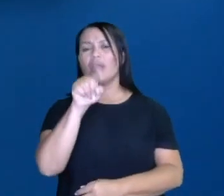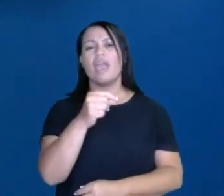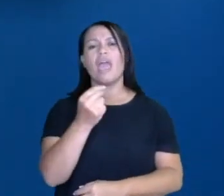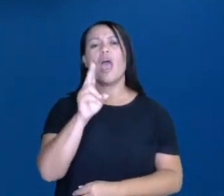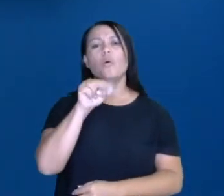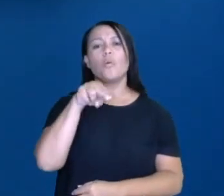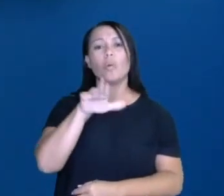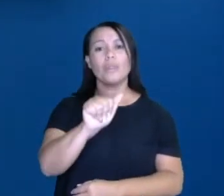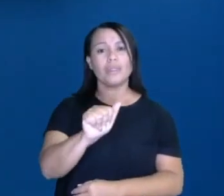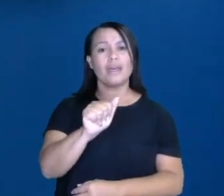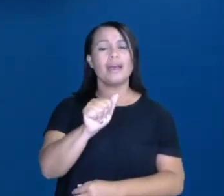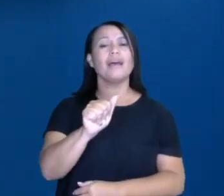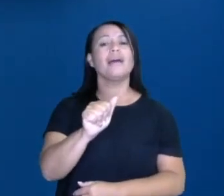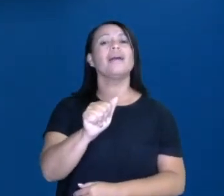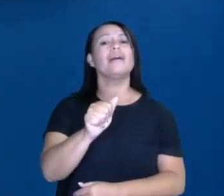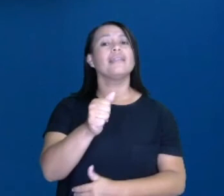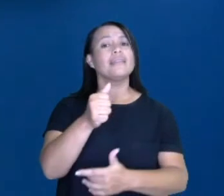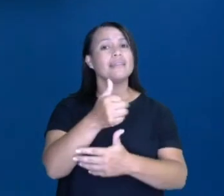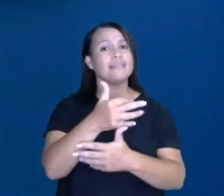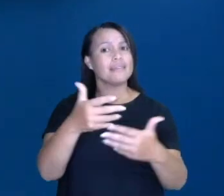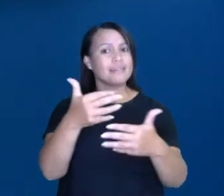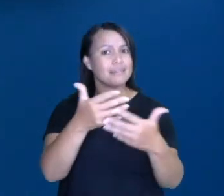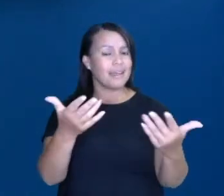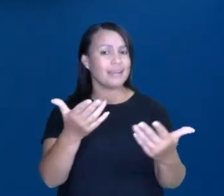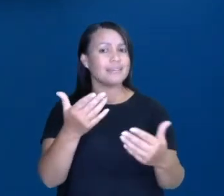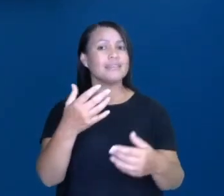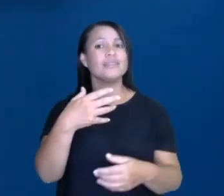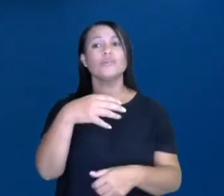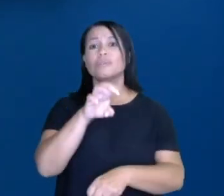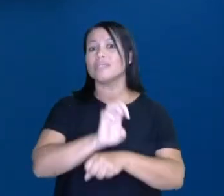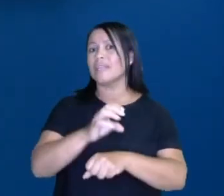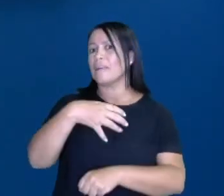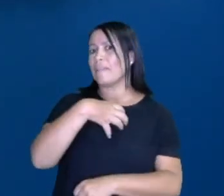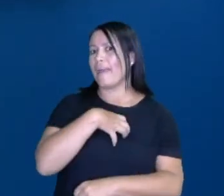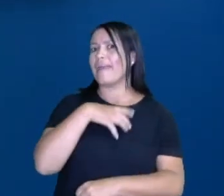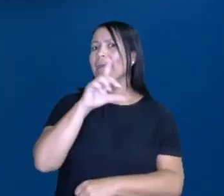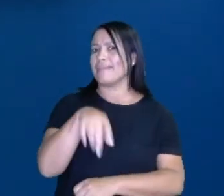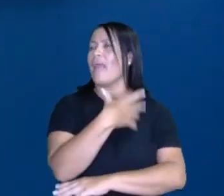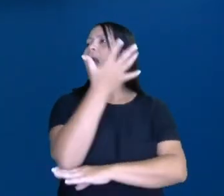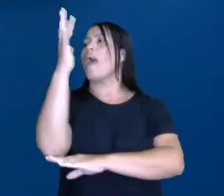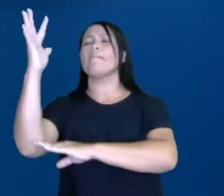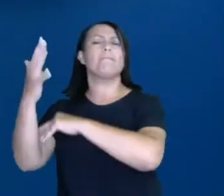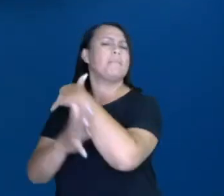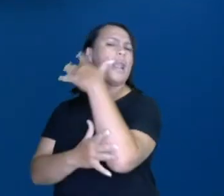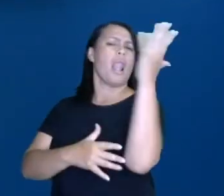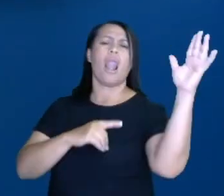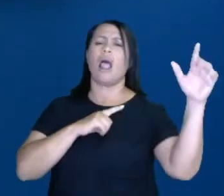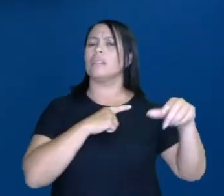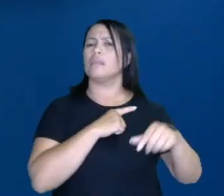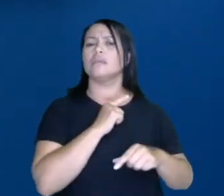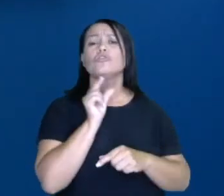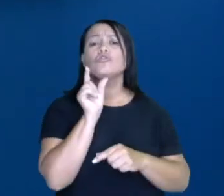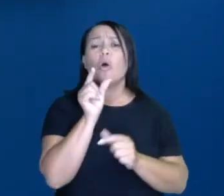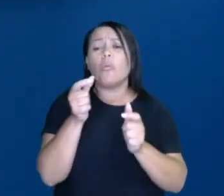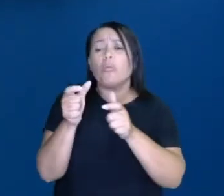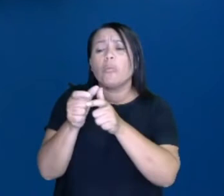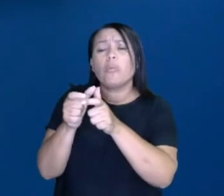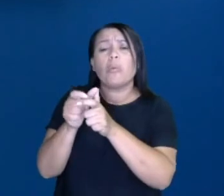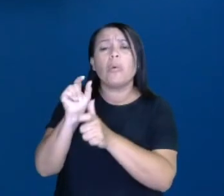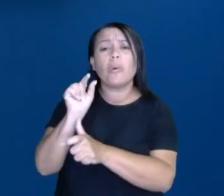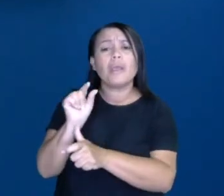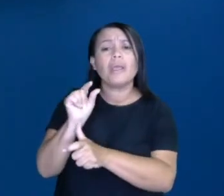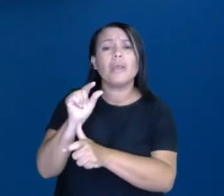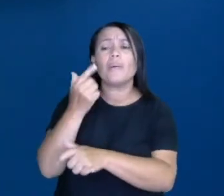Una, na Bahia, era repleta de Mata Atlântica e apenas uma partezinha do seu litoral era o